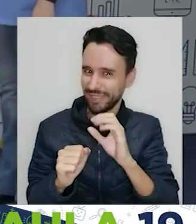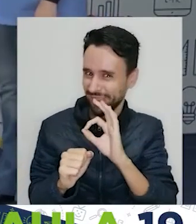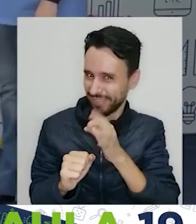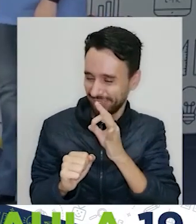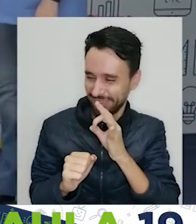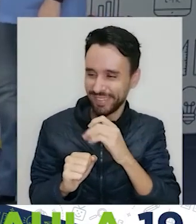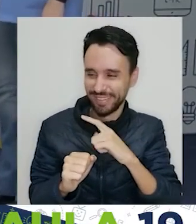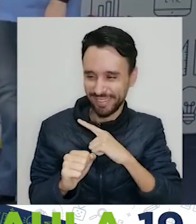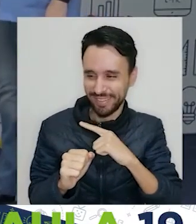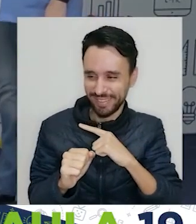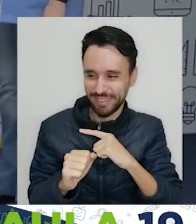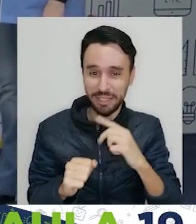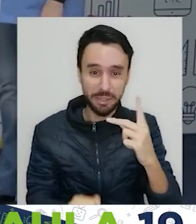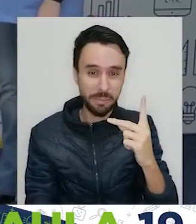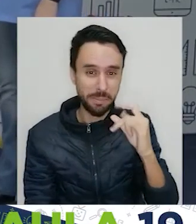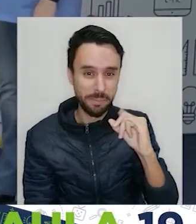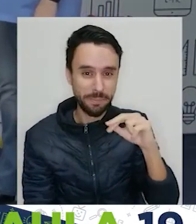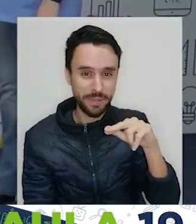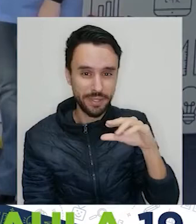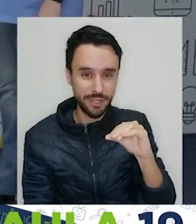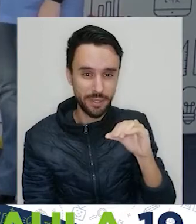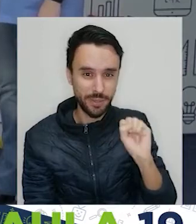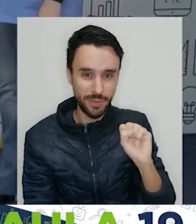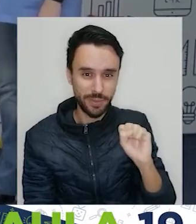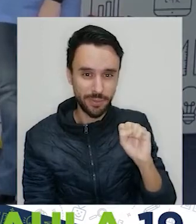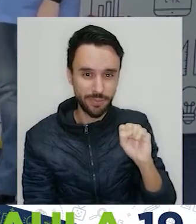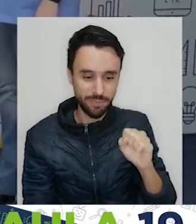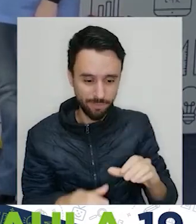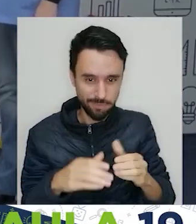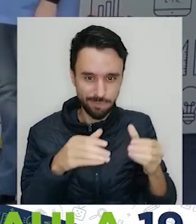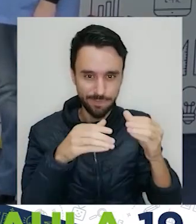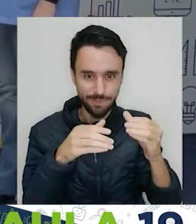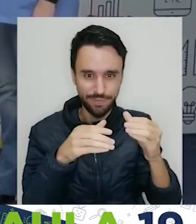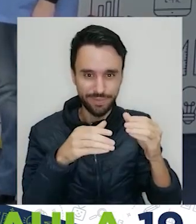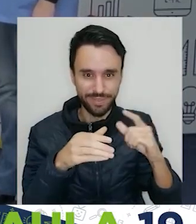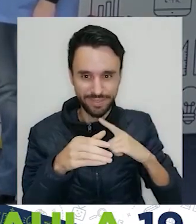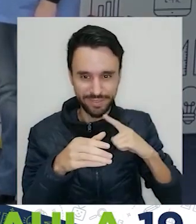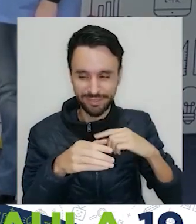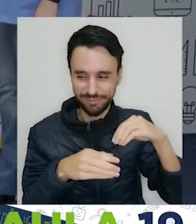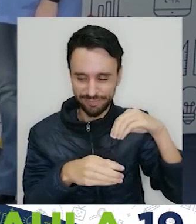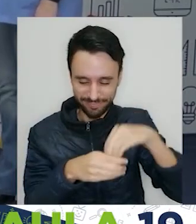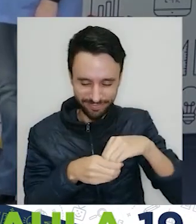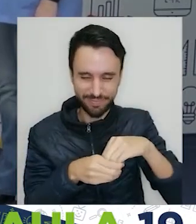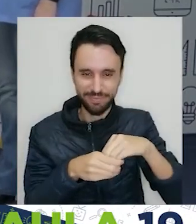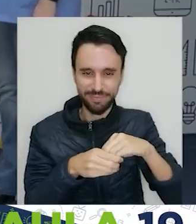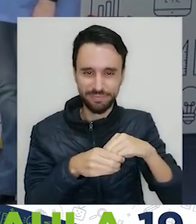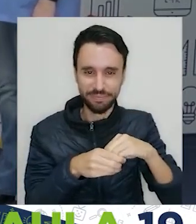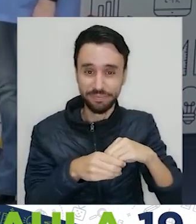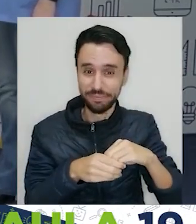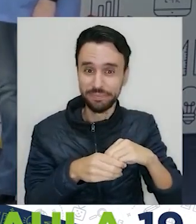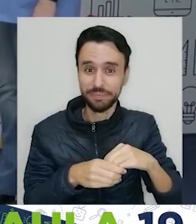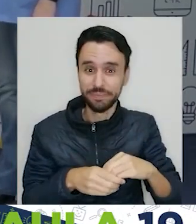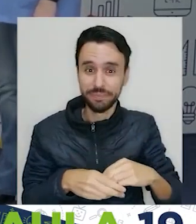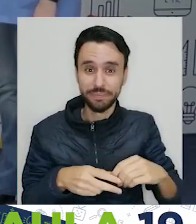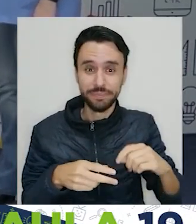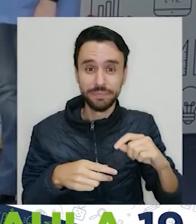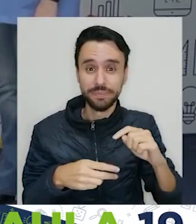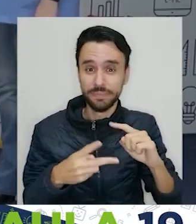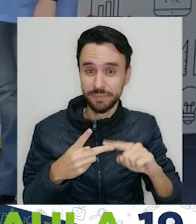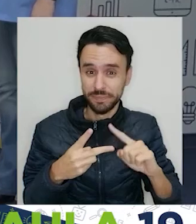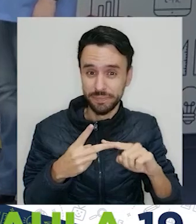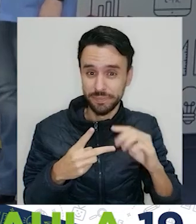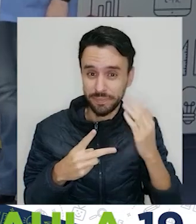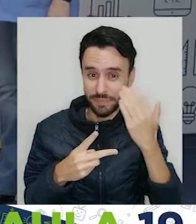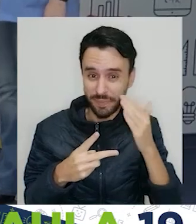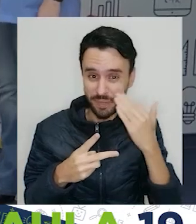verdade. Os nossos pinos serão esses, ó. Esse aqui cheio de bolinha será o meu. Tá. E o azul... o